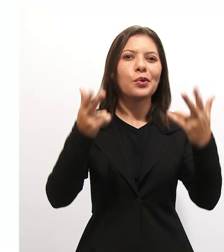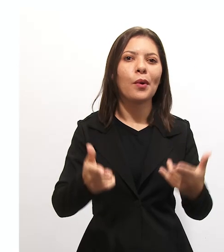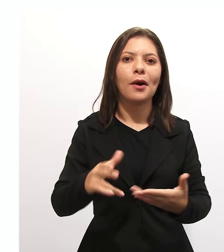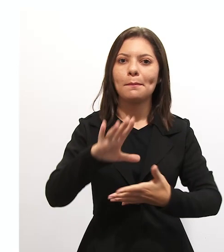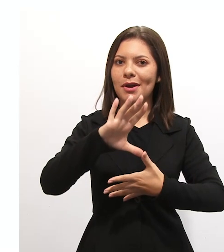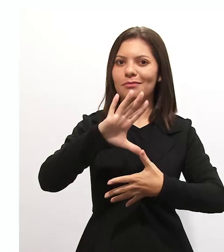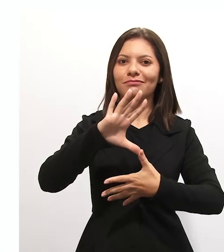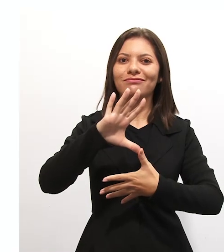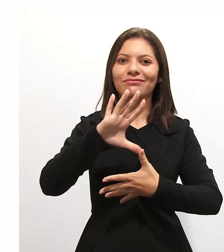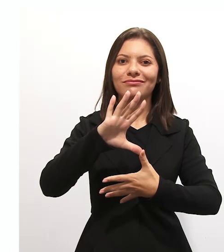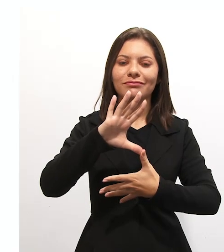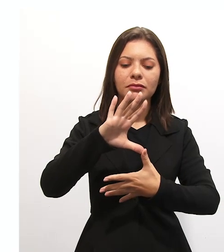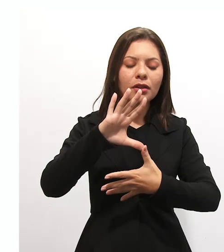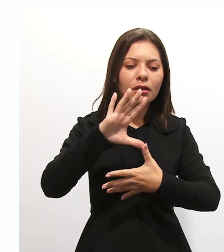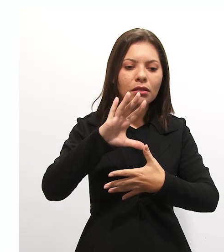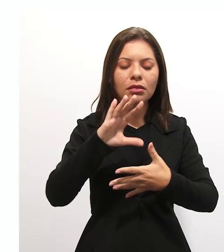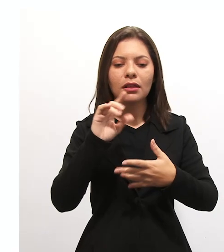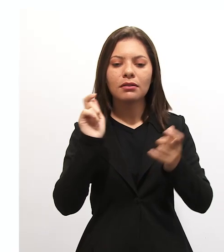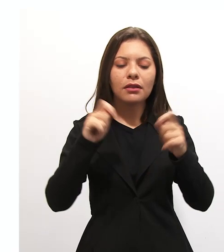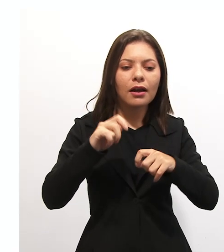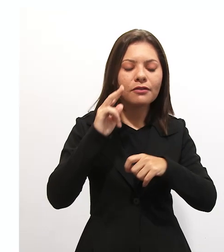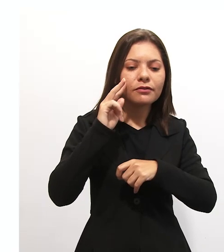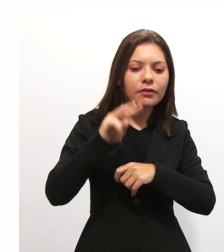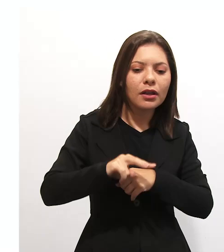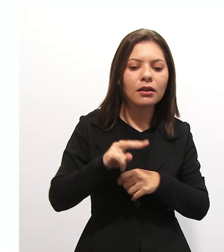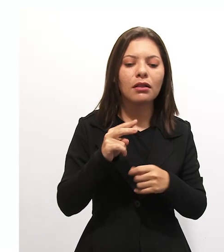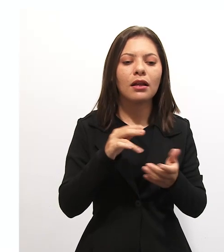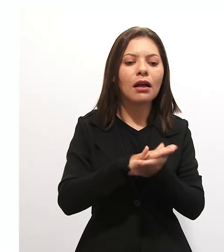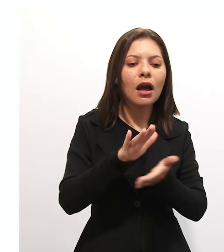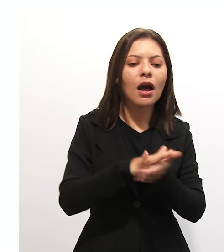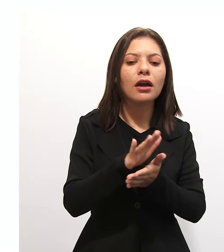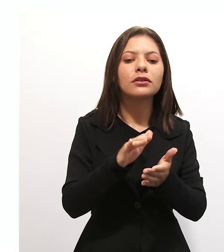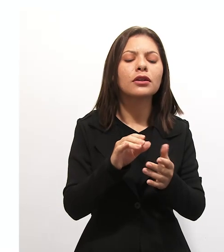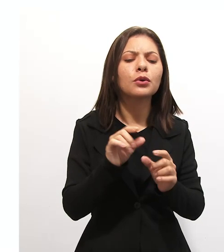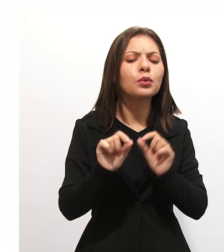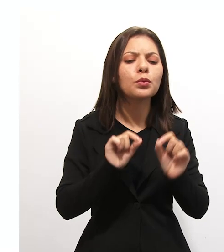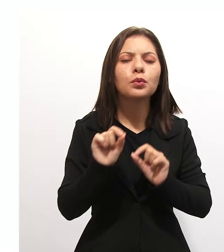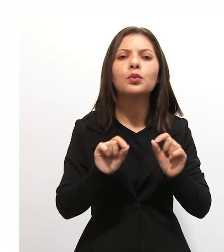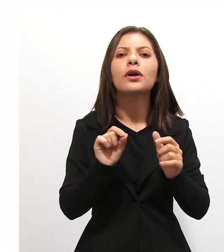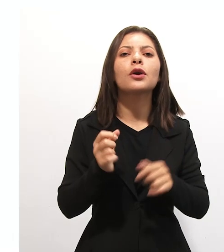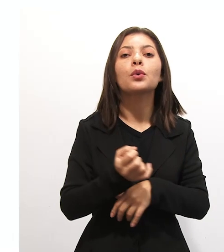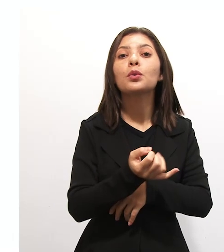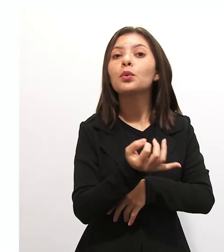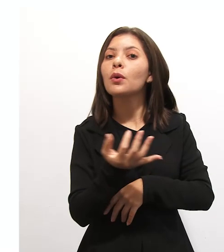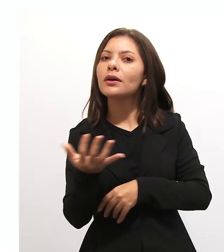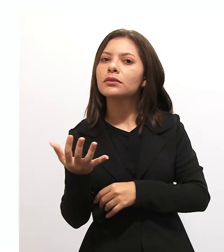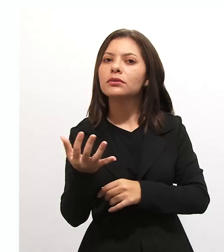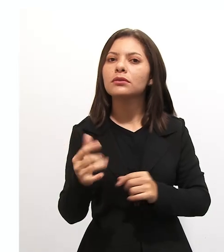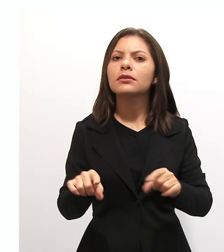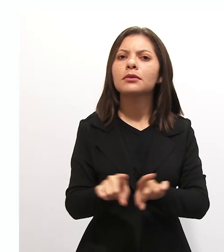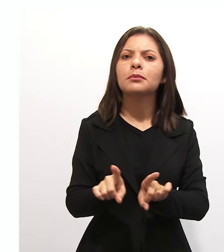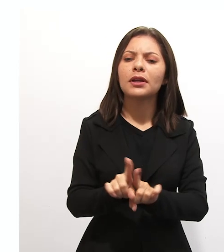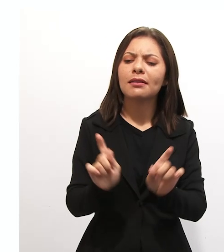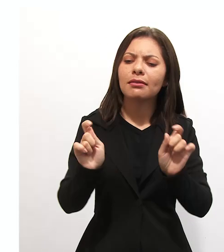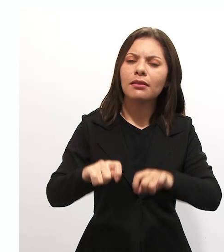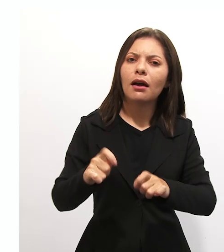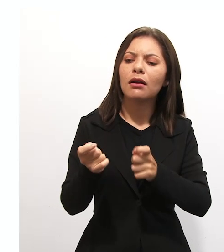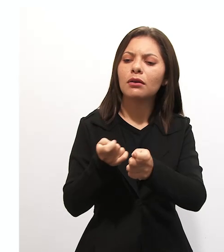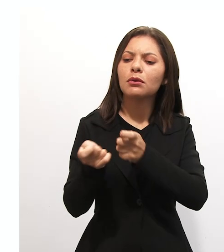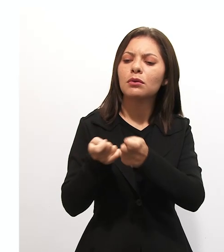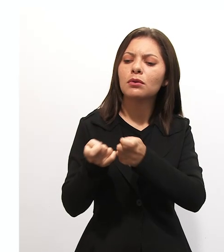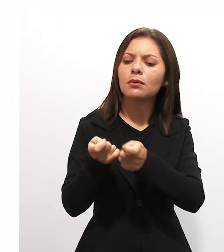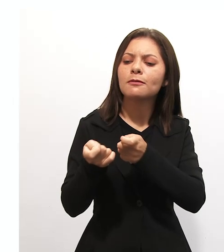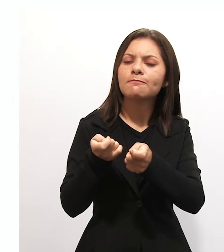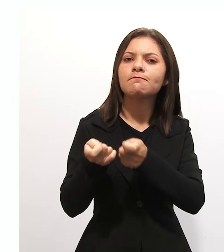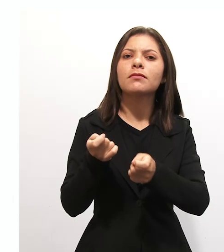mapa. Ela mostra onde a empresa está gastando, mas de onde ela pode economizar. Por isso a